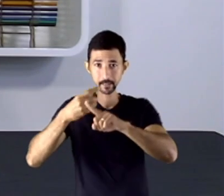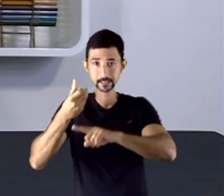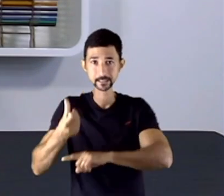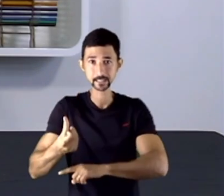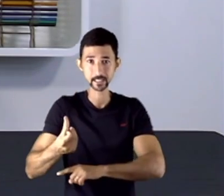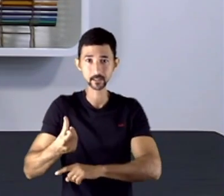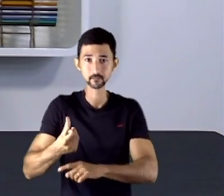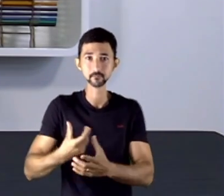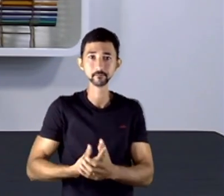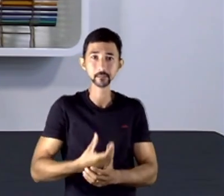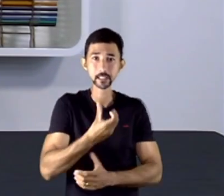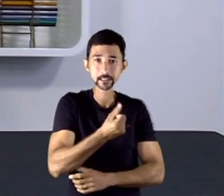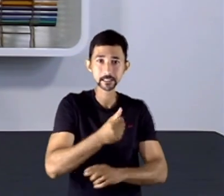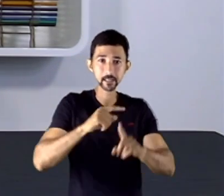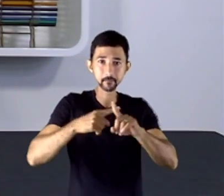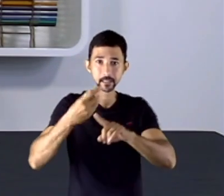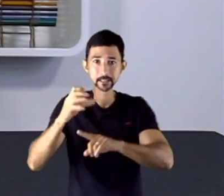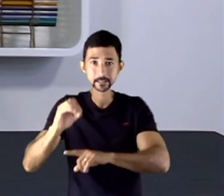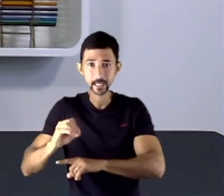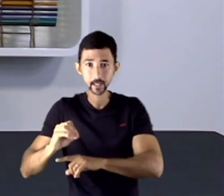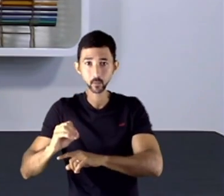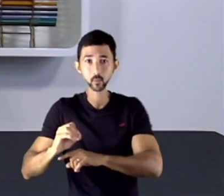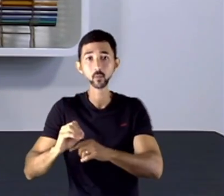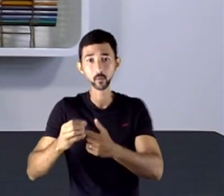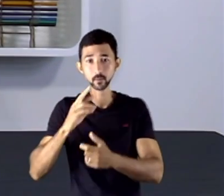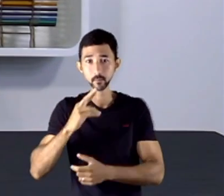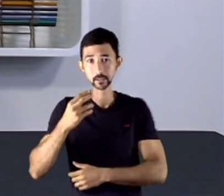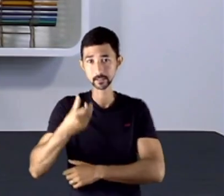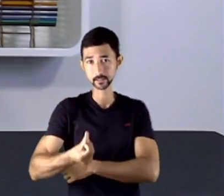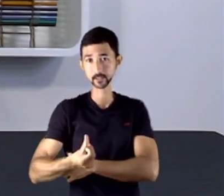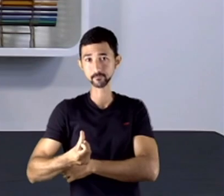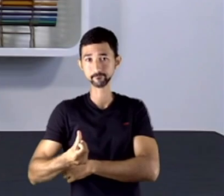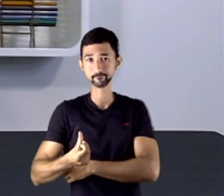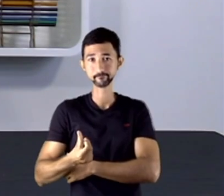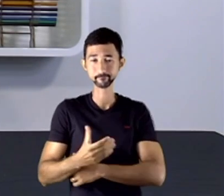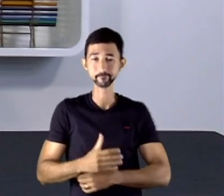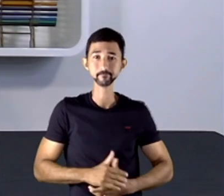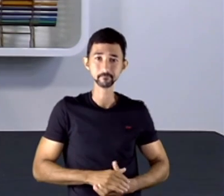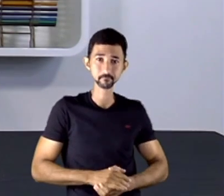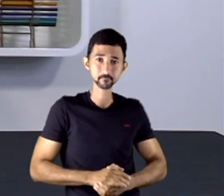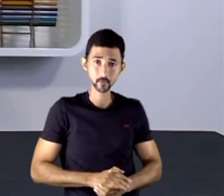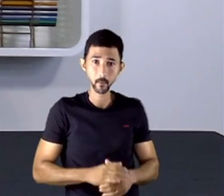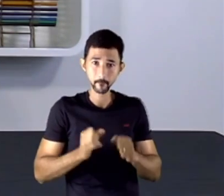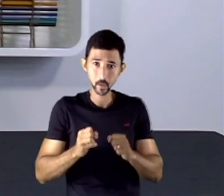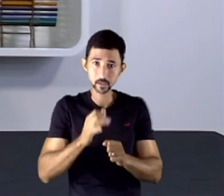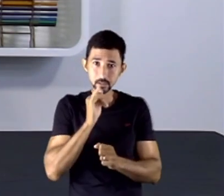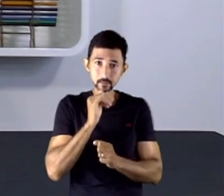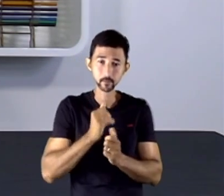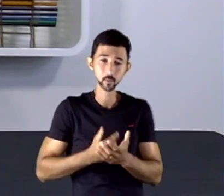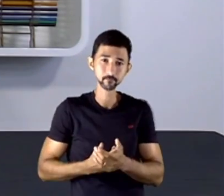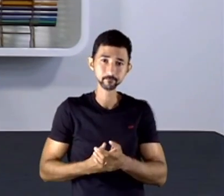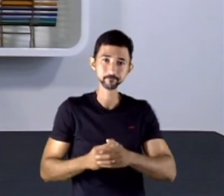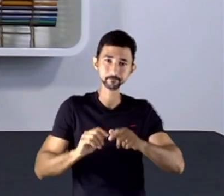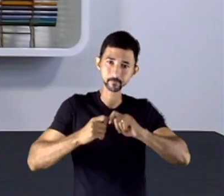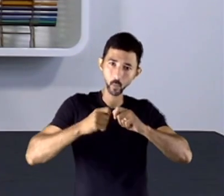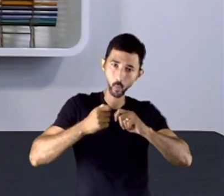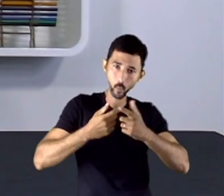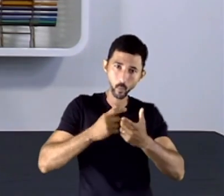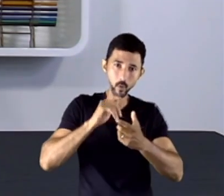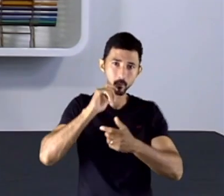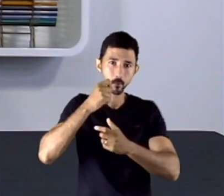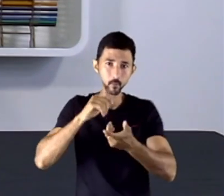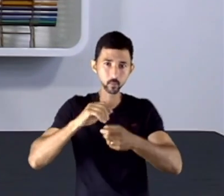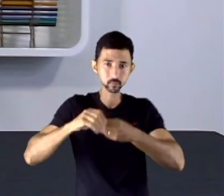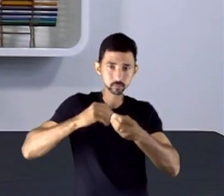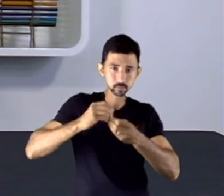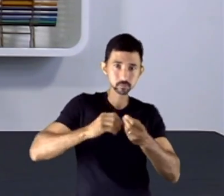é divisível por 3, então 60 também. Então até aí tá beleza. Ele pode embalar de 2 em